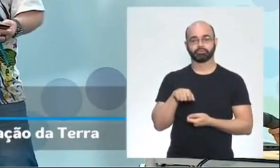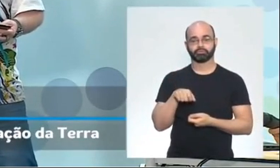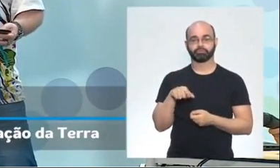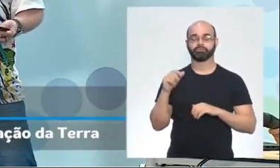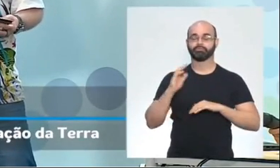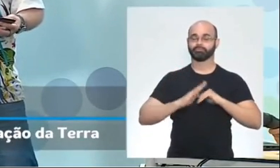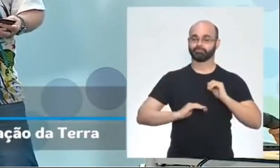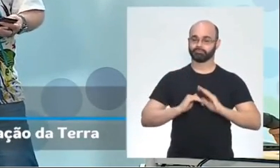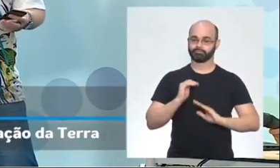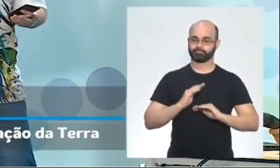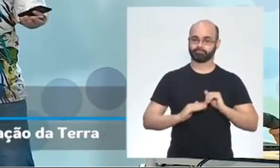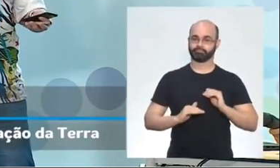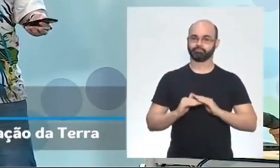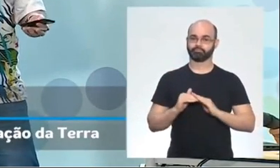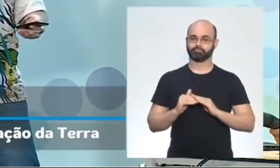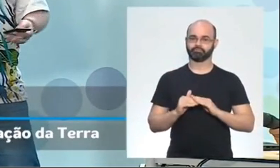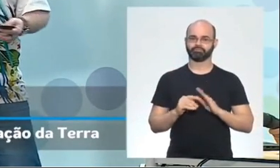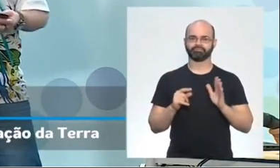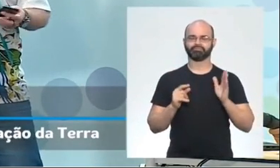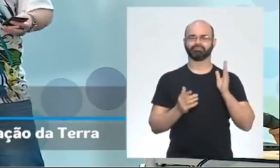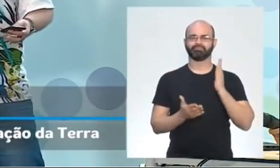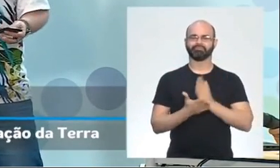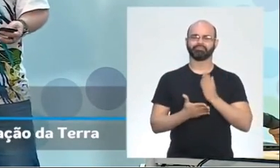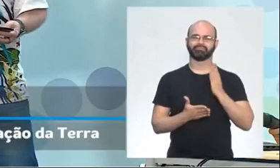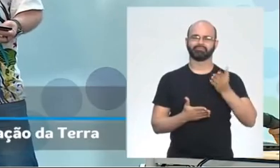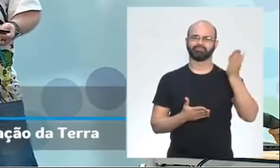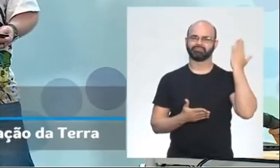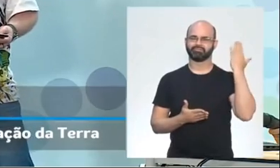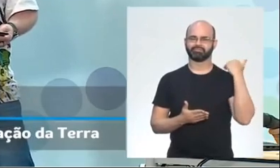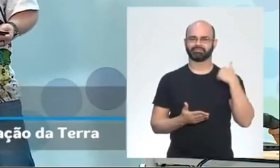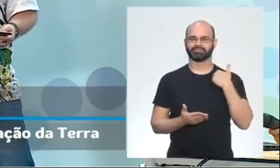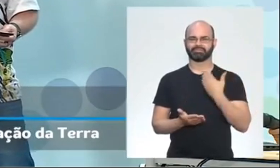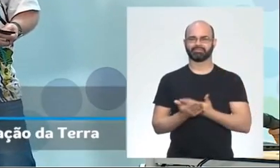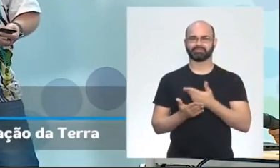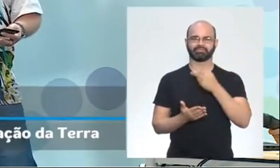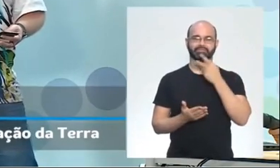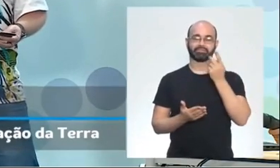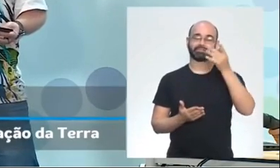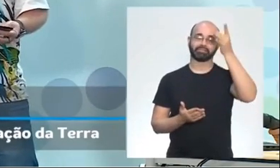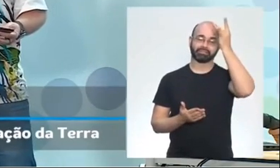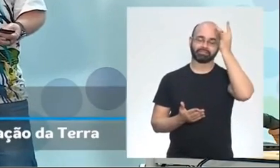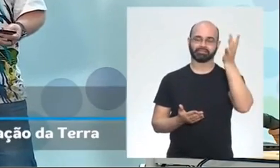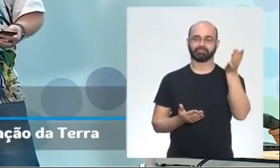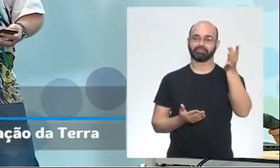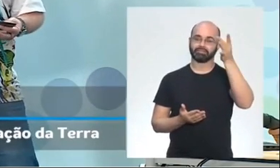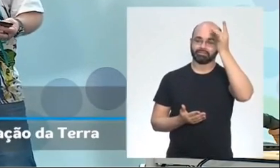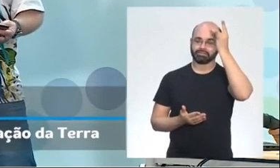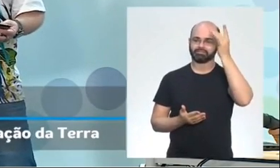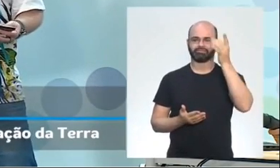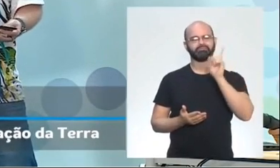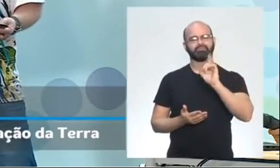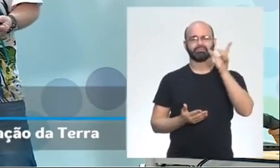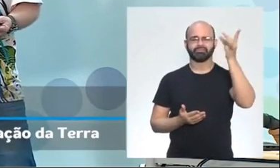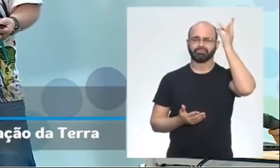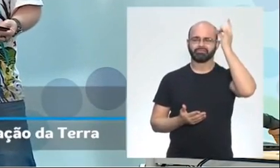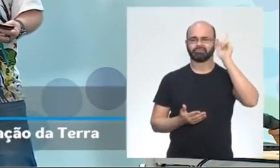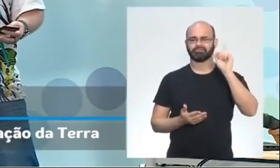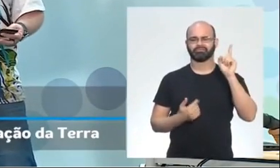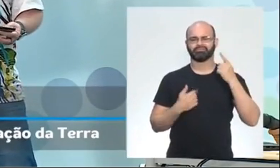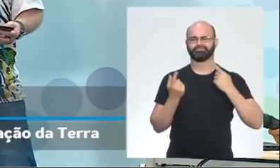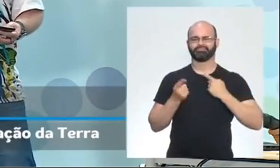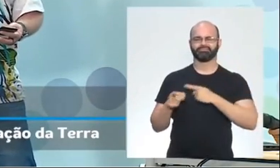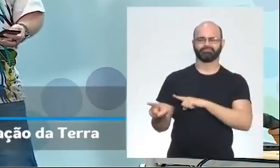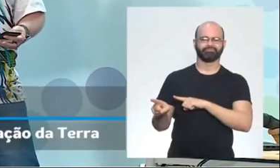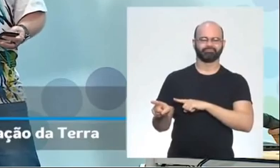prática. Né? Vamos parar com essa coisa aí que se tinha na minha época de estudante. Decora, decora, não se decora. Eu sou contra essa